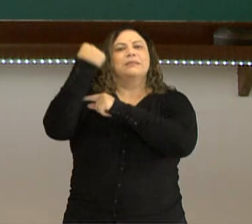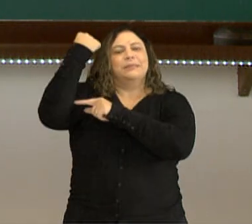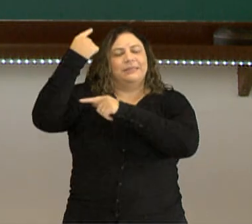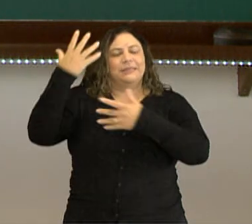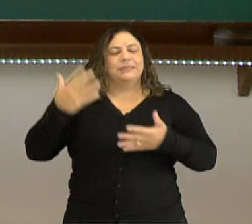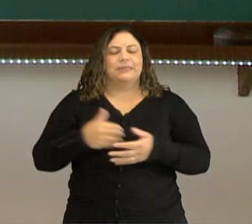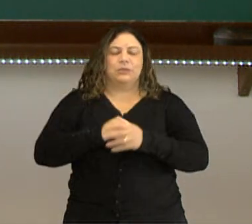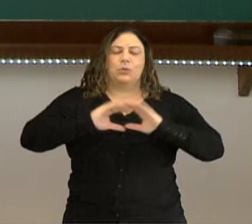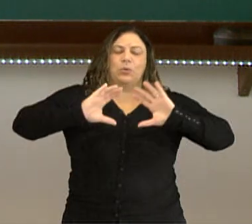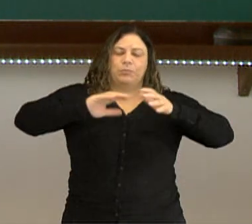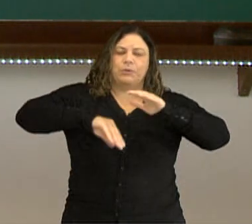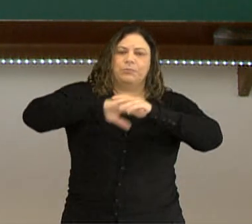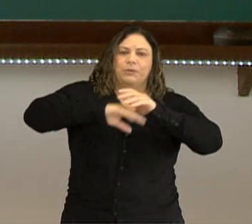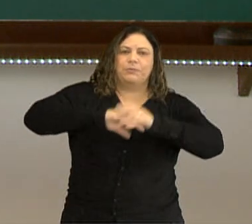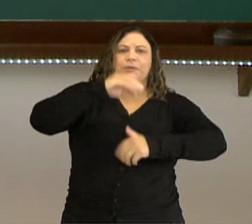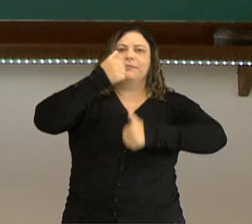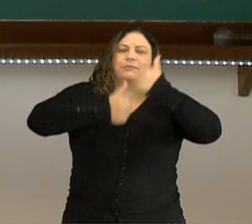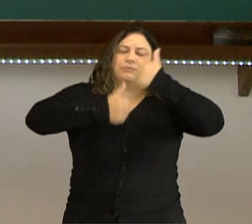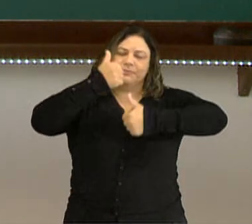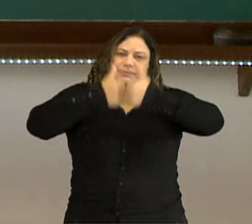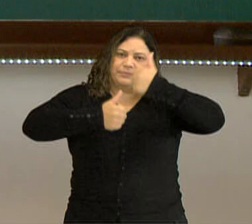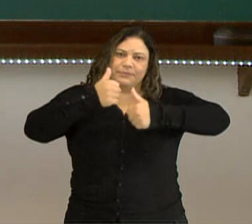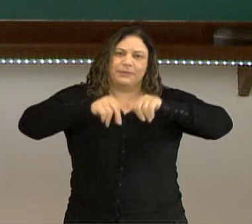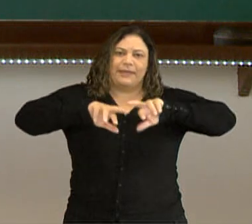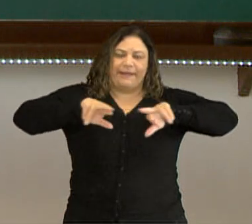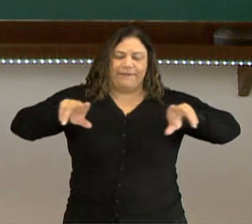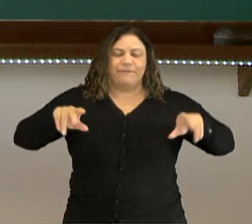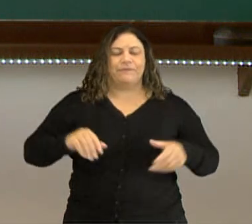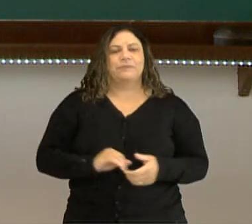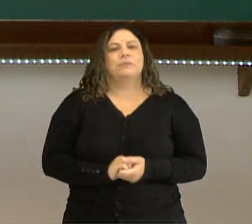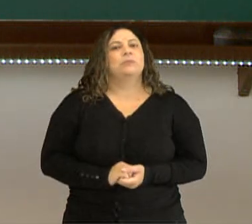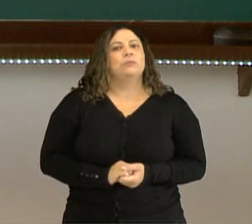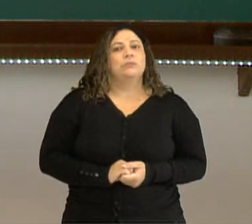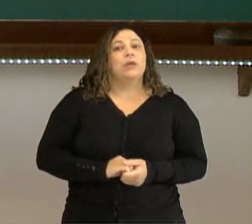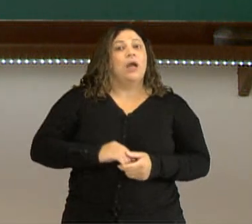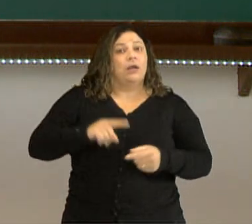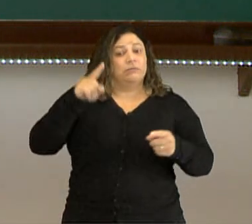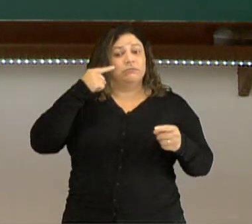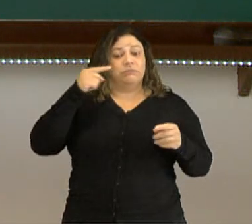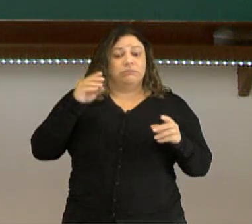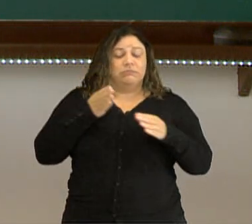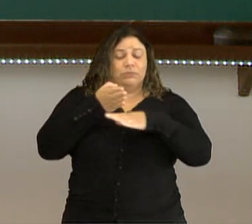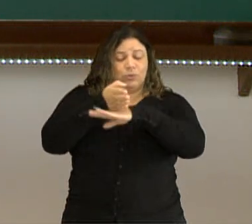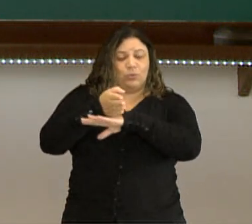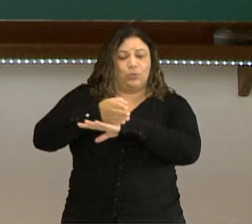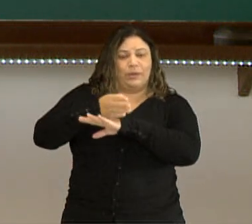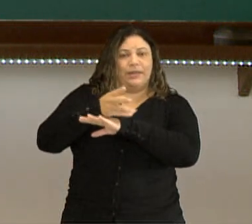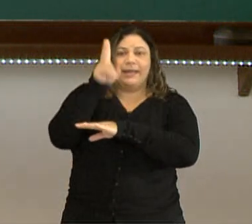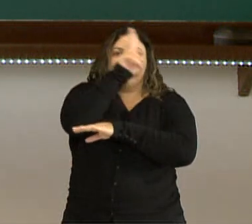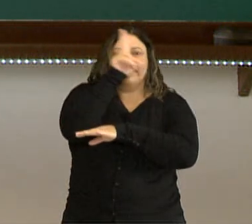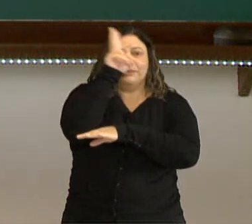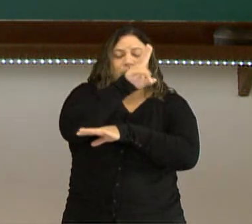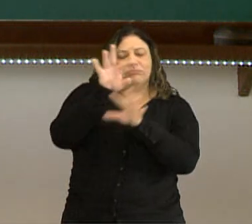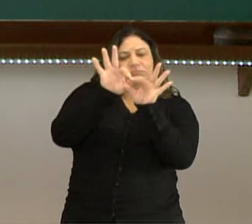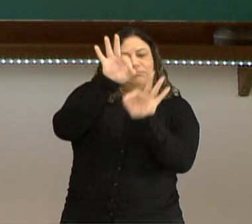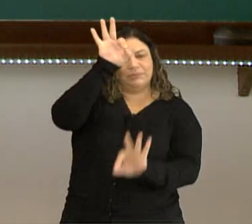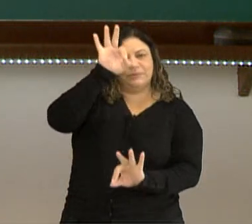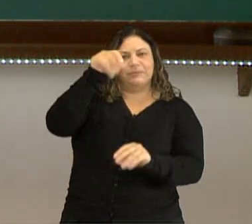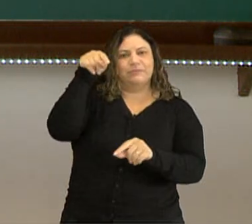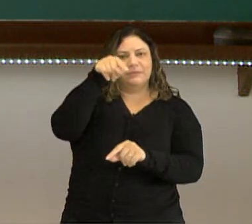de futebol. Então ali, né, uma partida, então o enredo será dentro da partida, então